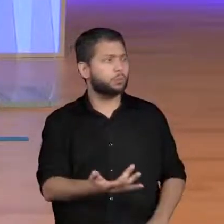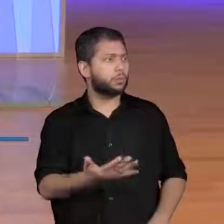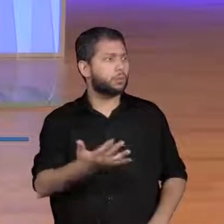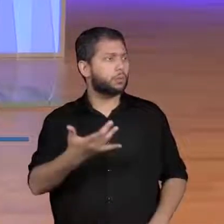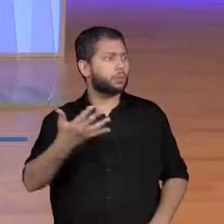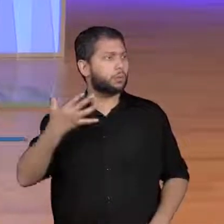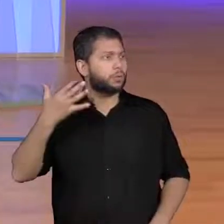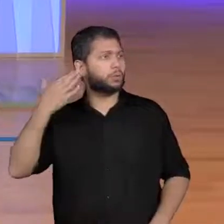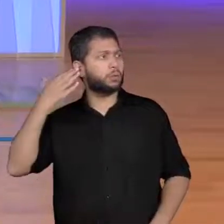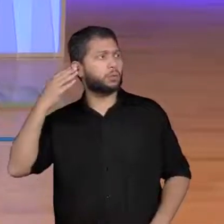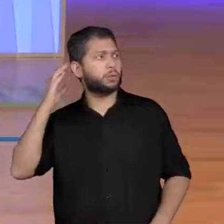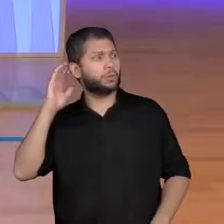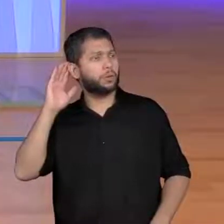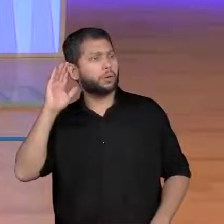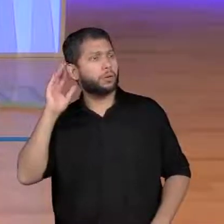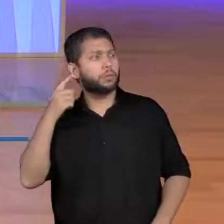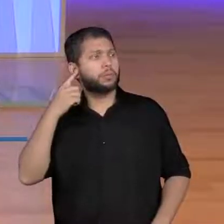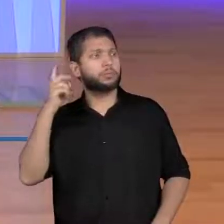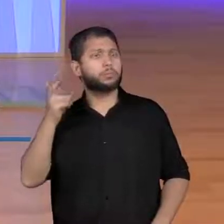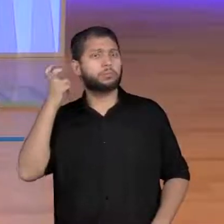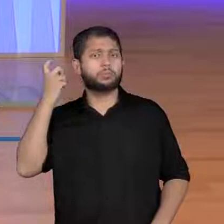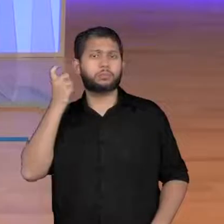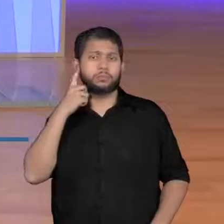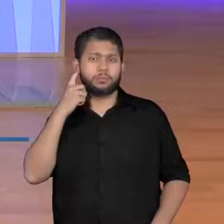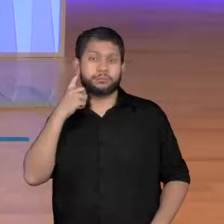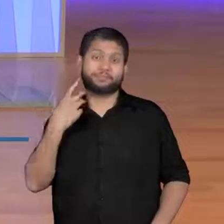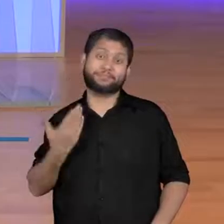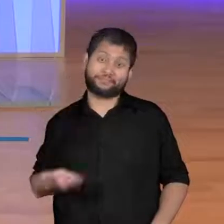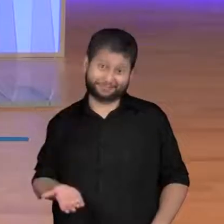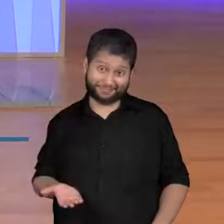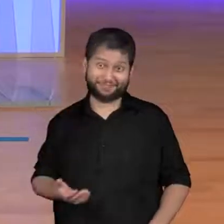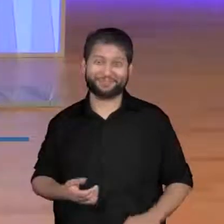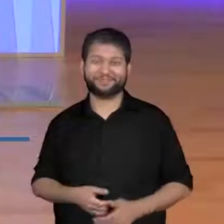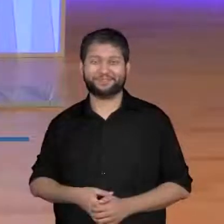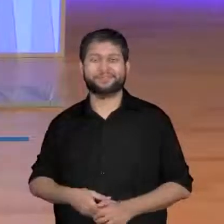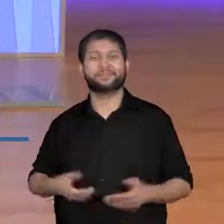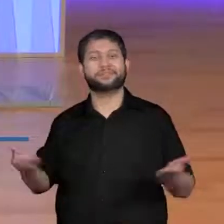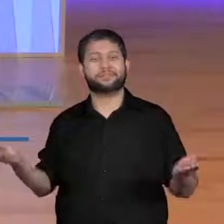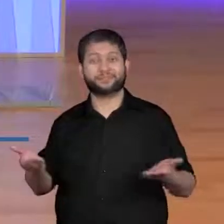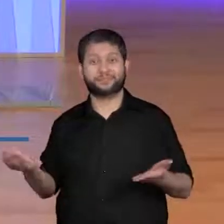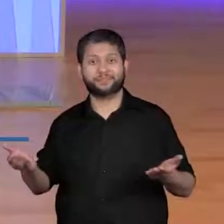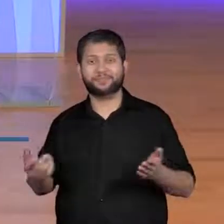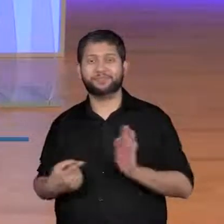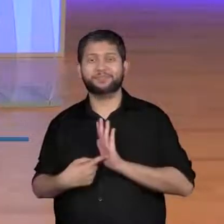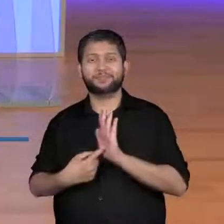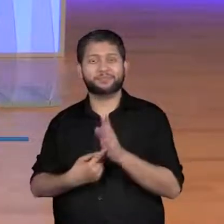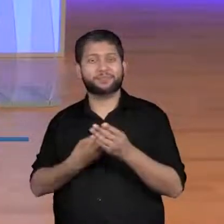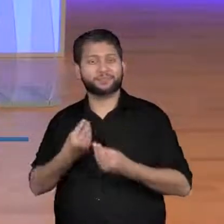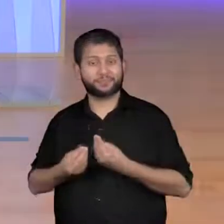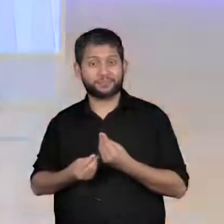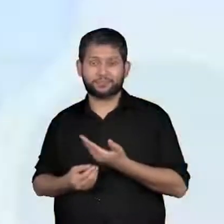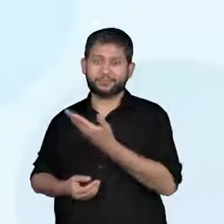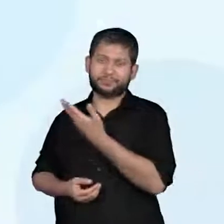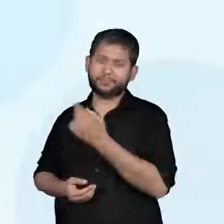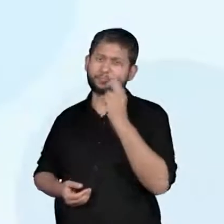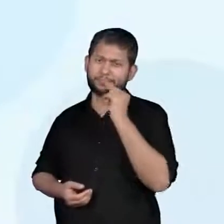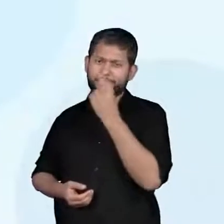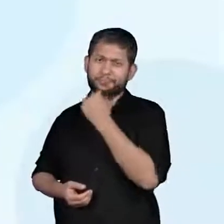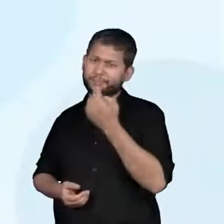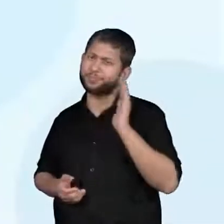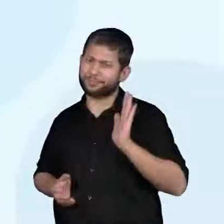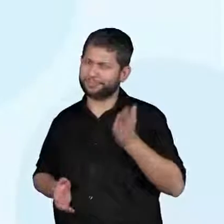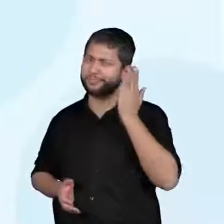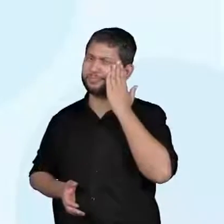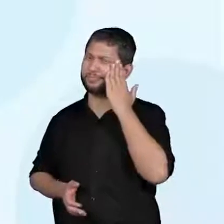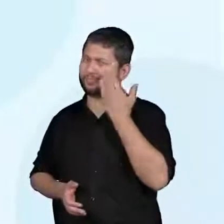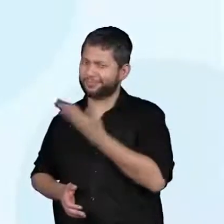vai produzir Sim. um outro som. Muito interessante. Então, vamos juntos aqui descobrir. E olha, o professor Rafael já vai entrar aqui